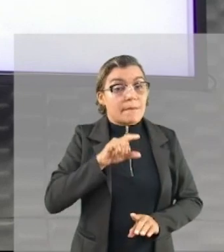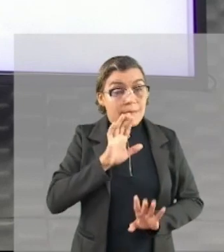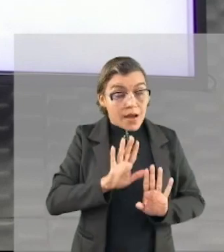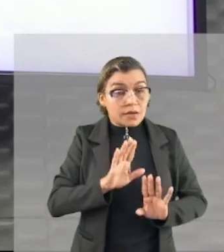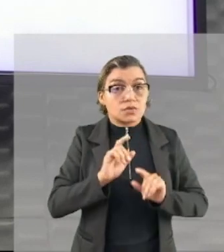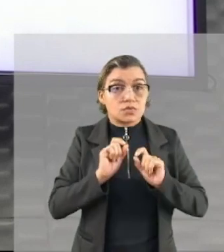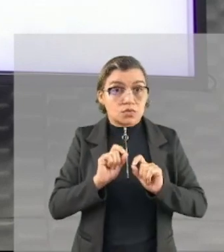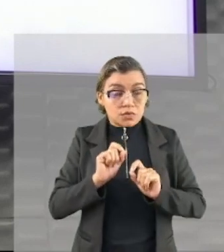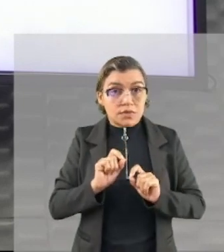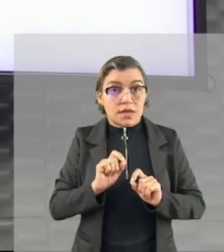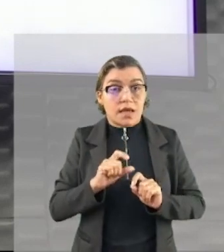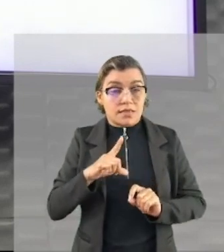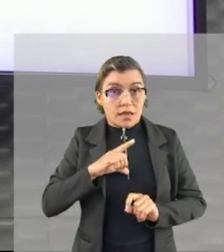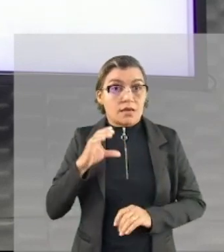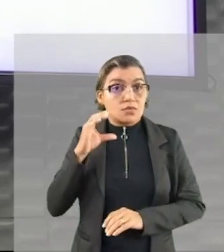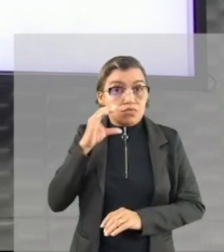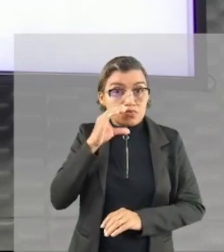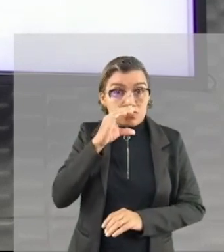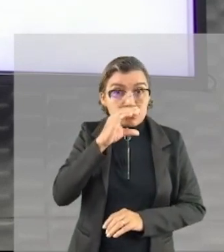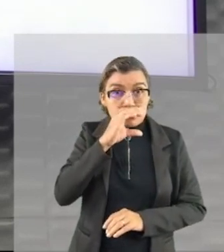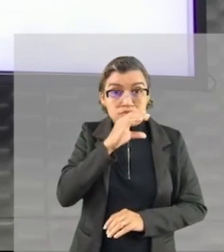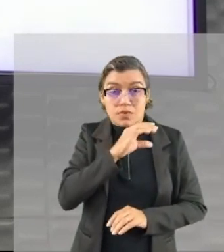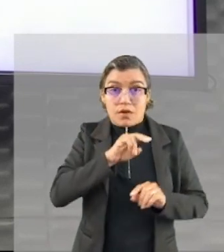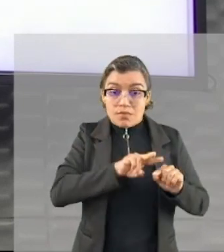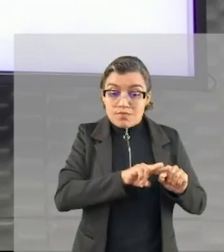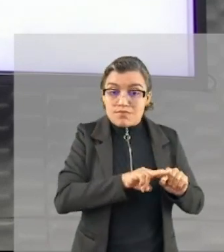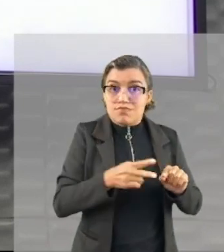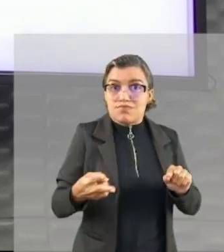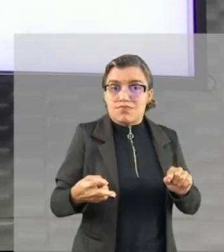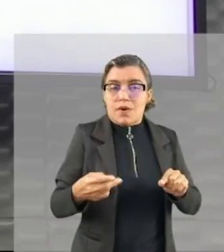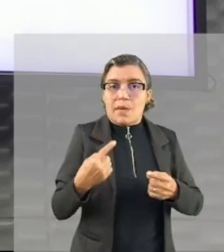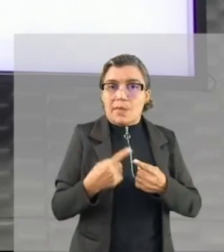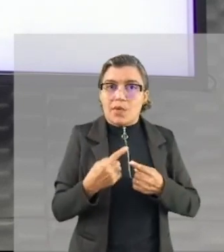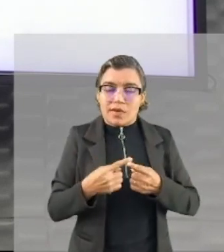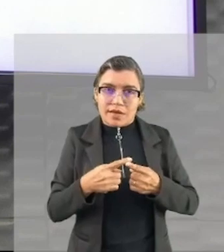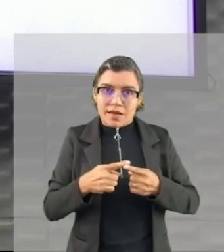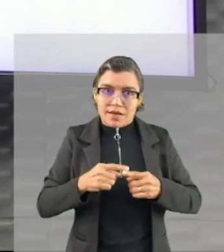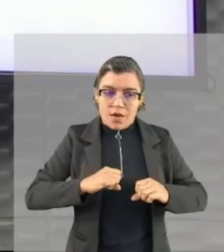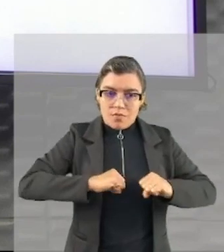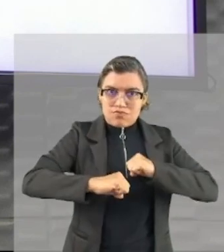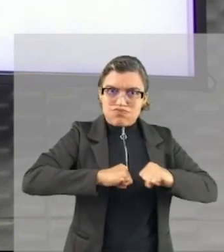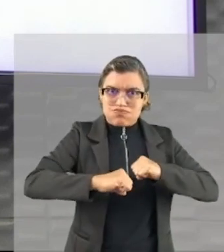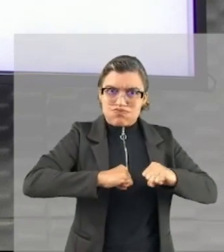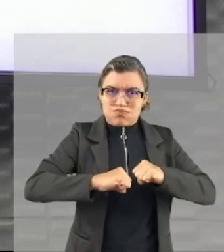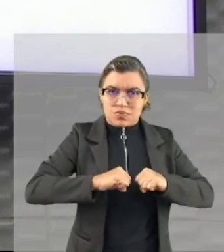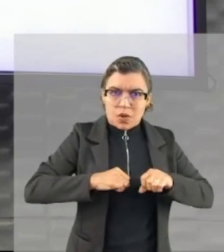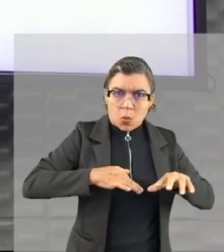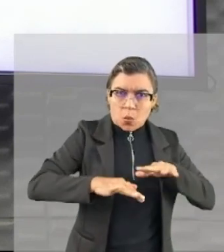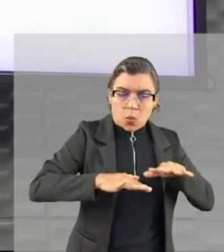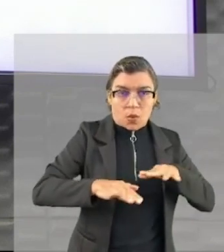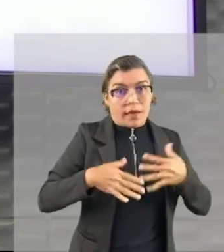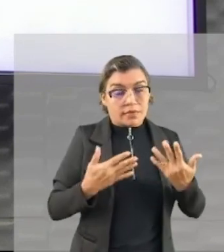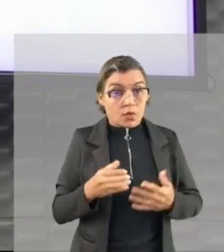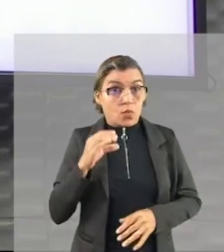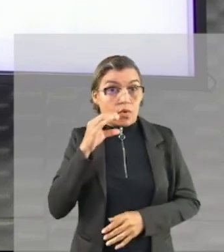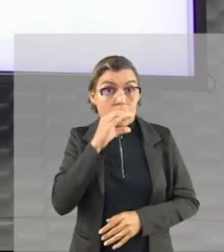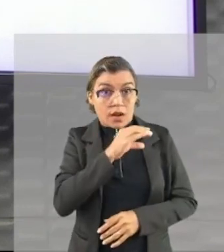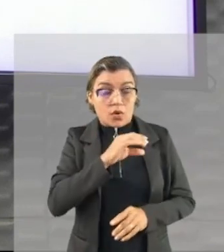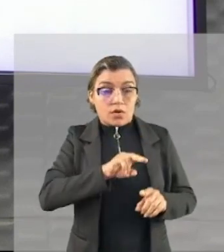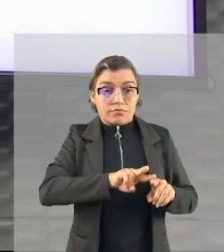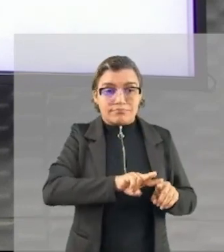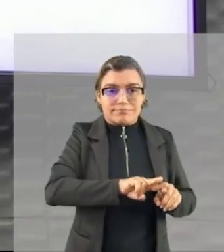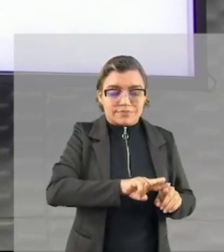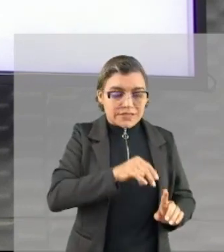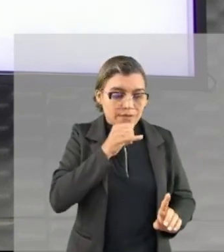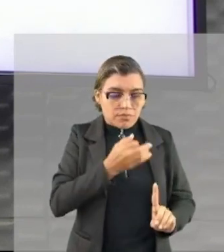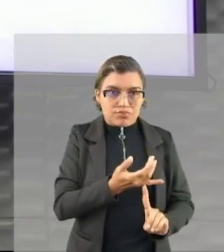ela vai sendo aquecida devido ao aumento da vibração. Então o calor ele vai passando